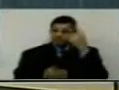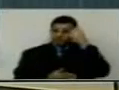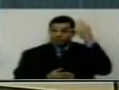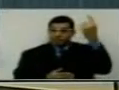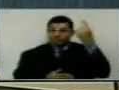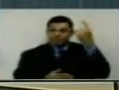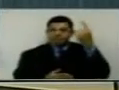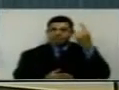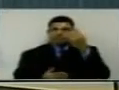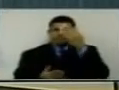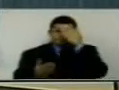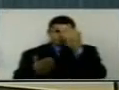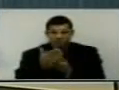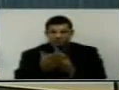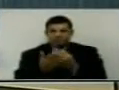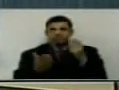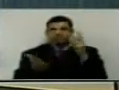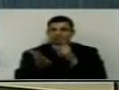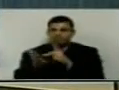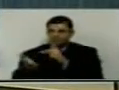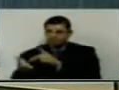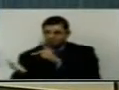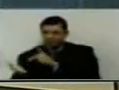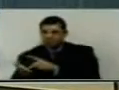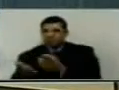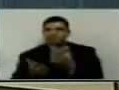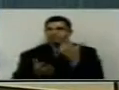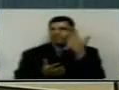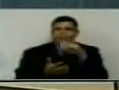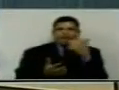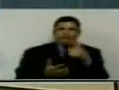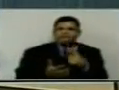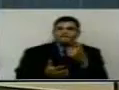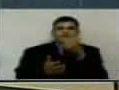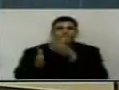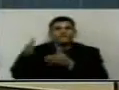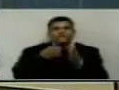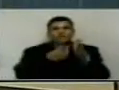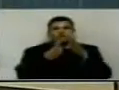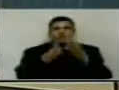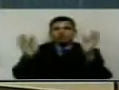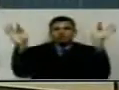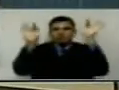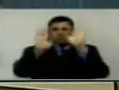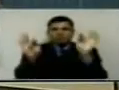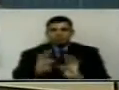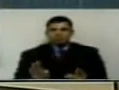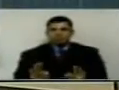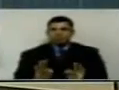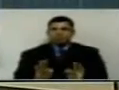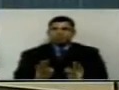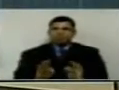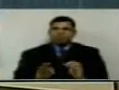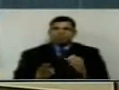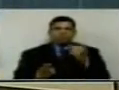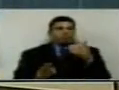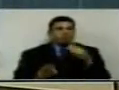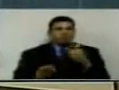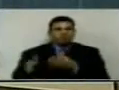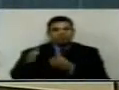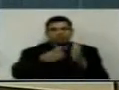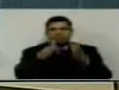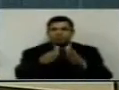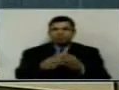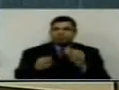acreditem verdadeiramente que não há outro caminho para a felicidade, que não há outro caminho para a